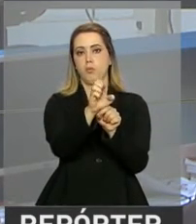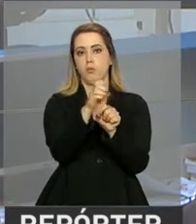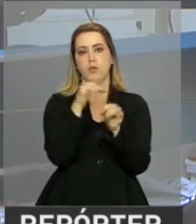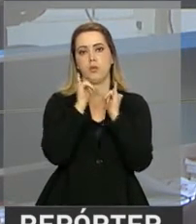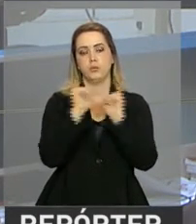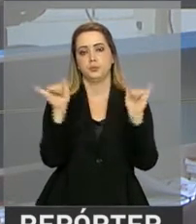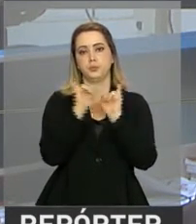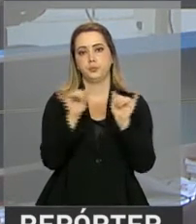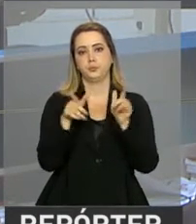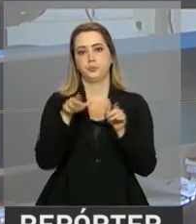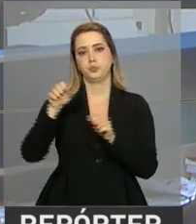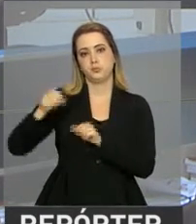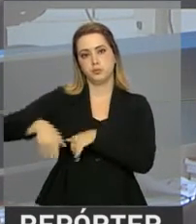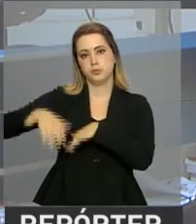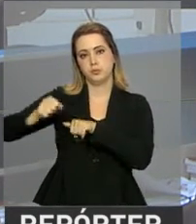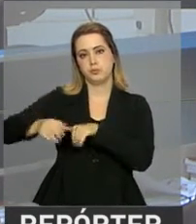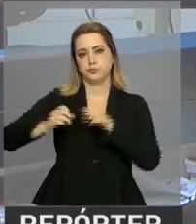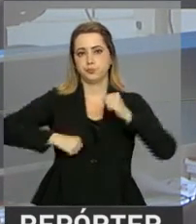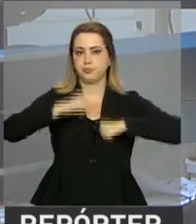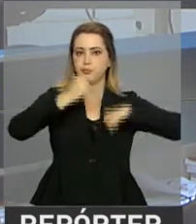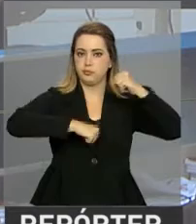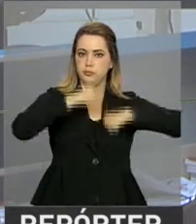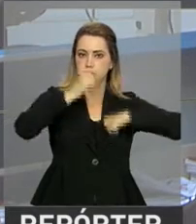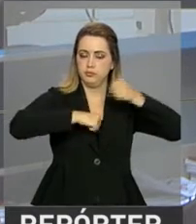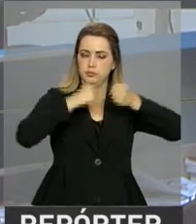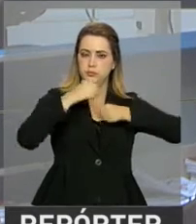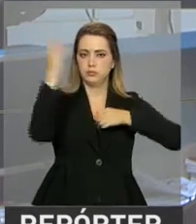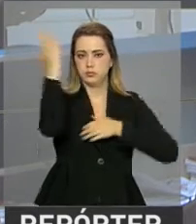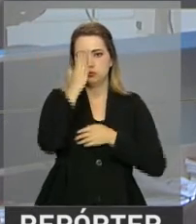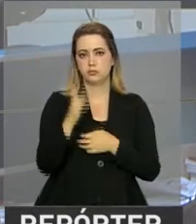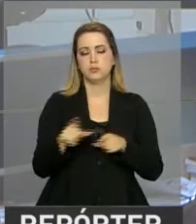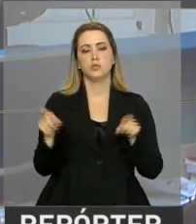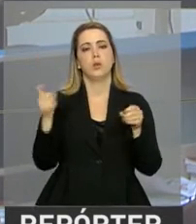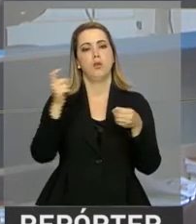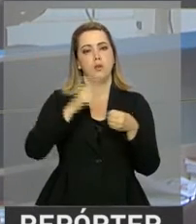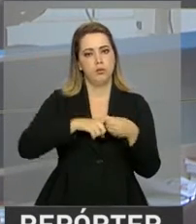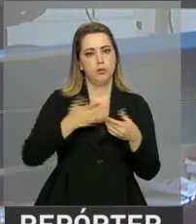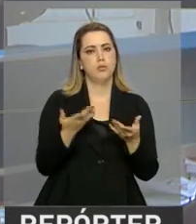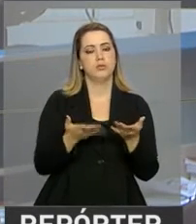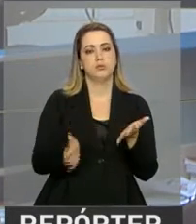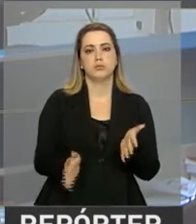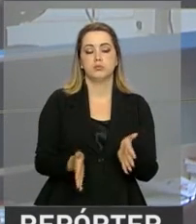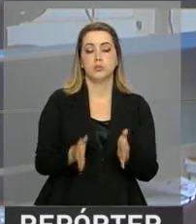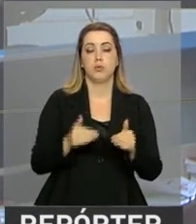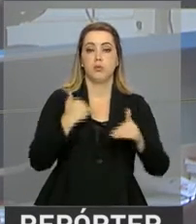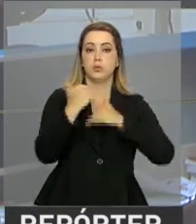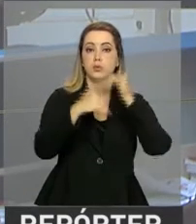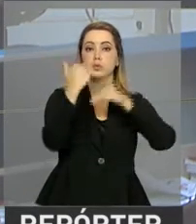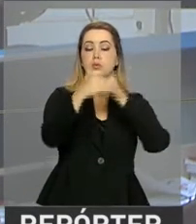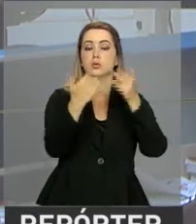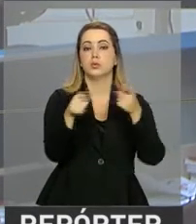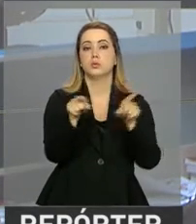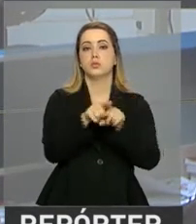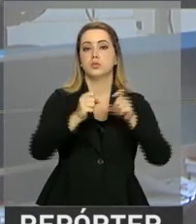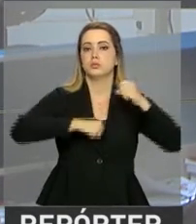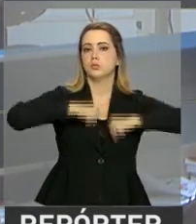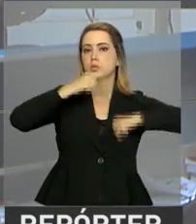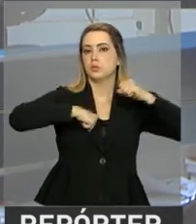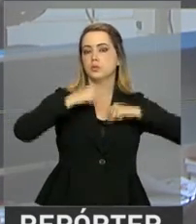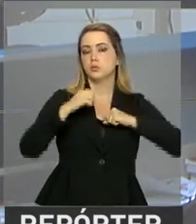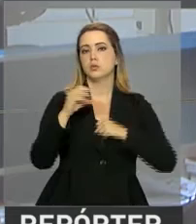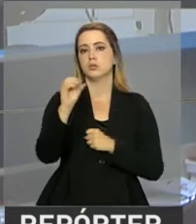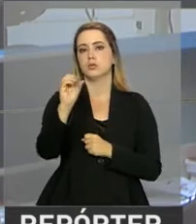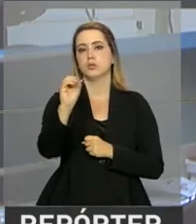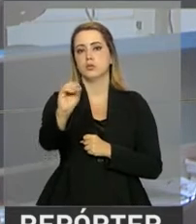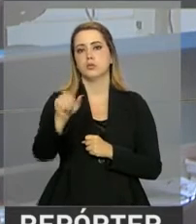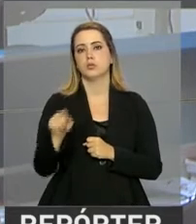sobre a produção industrial brasileira o relatório mostra que a indústria voltou a crescer em setembro a atividade industrial teve alta de